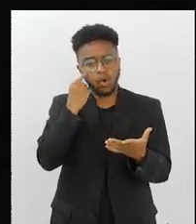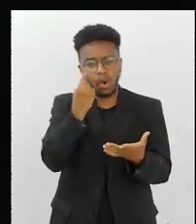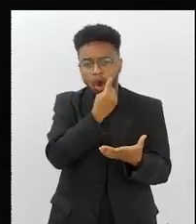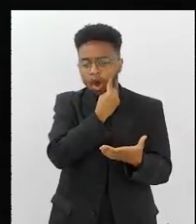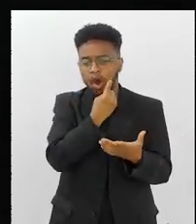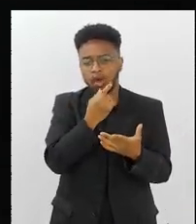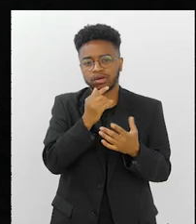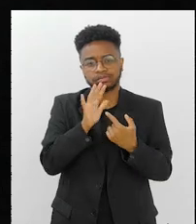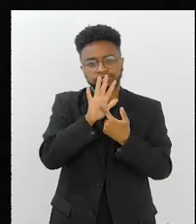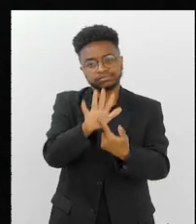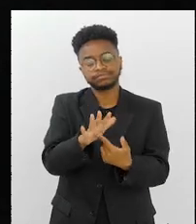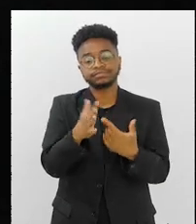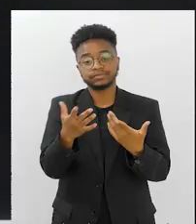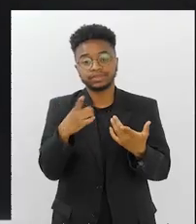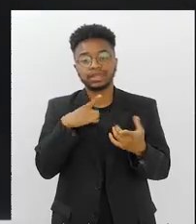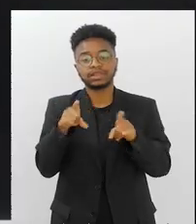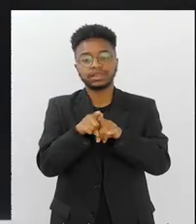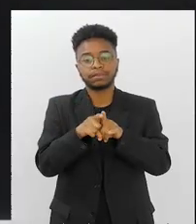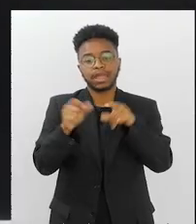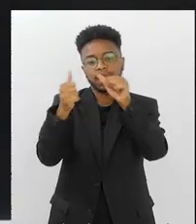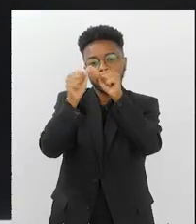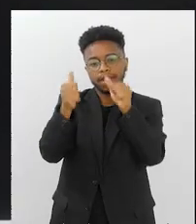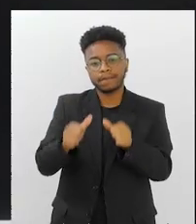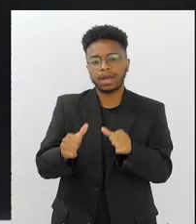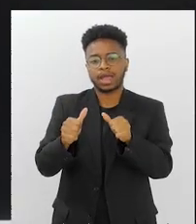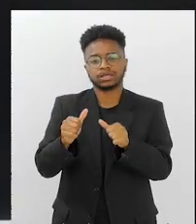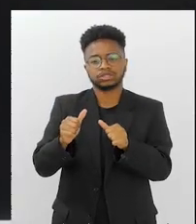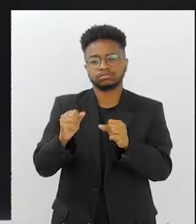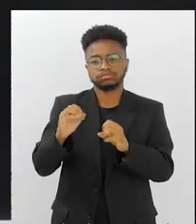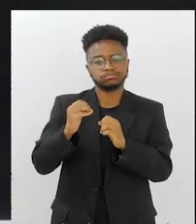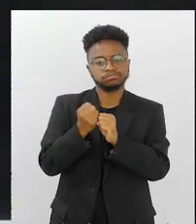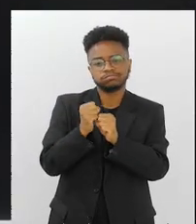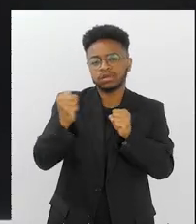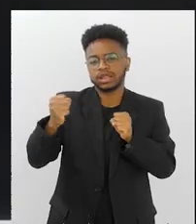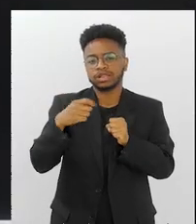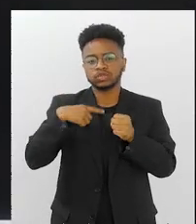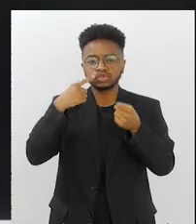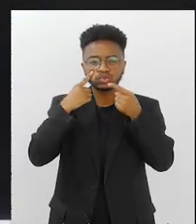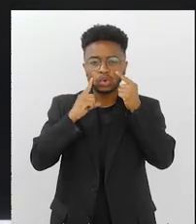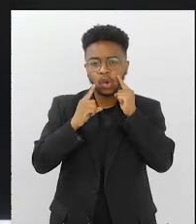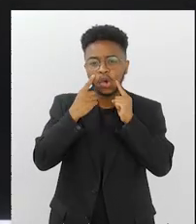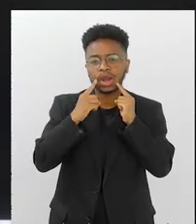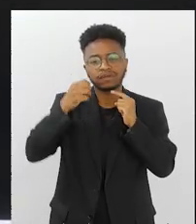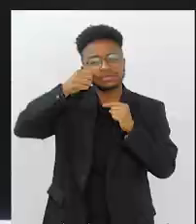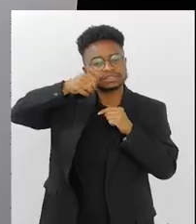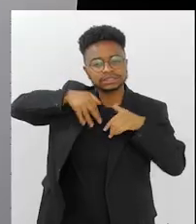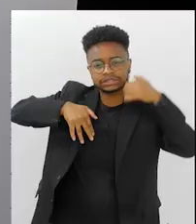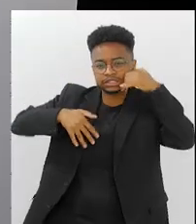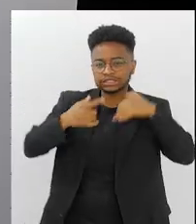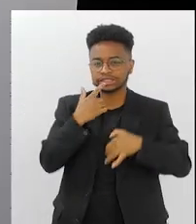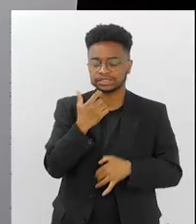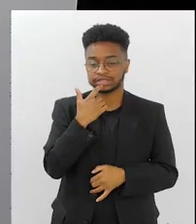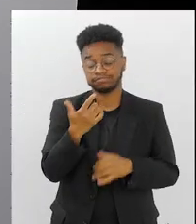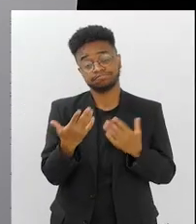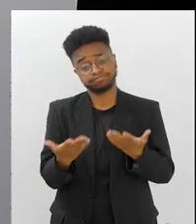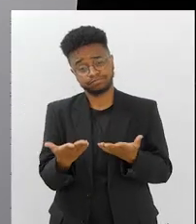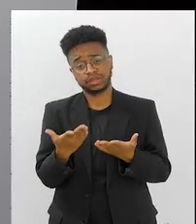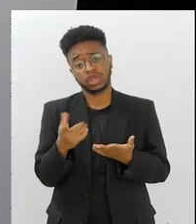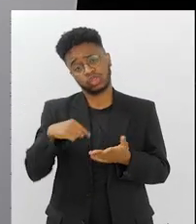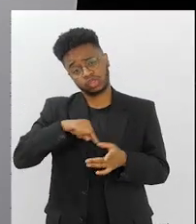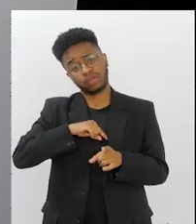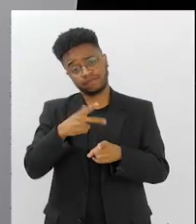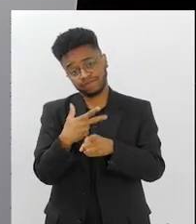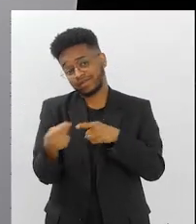foi depois a gente tinha lá em cima a grande escultura que grande escultura chorava né chorava sangue né modesta parte